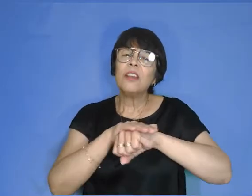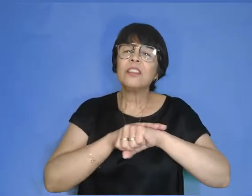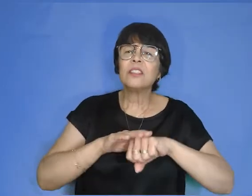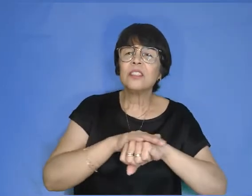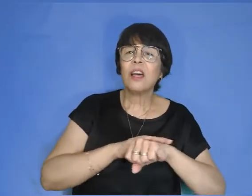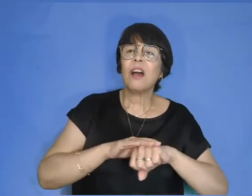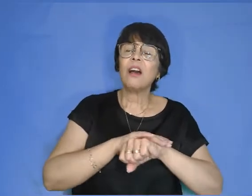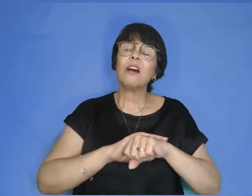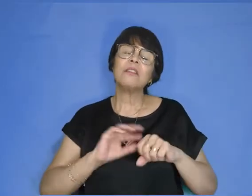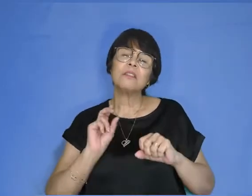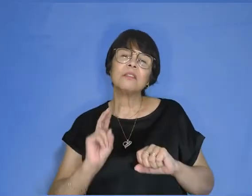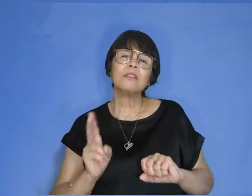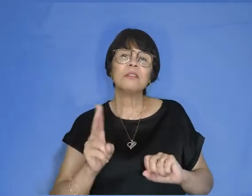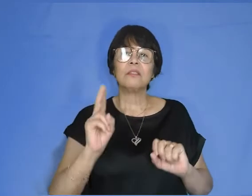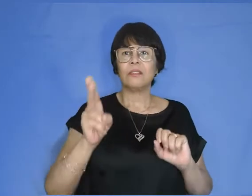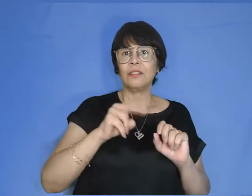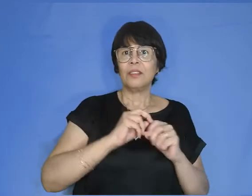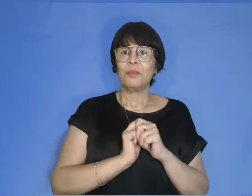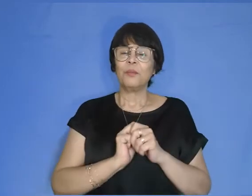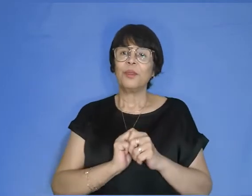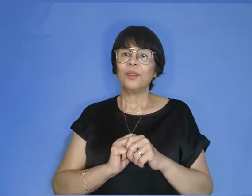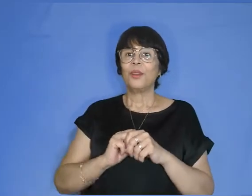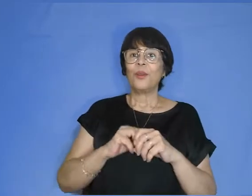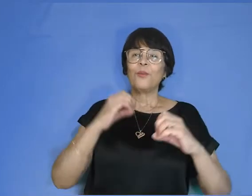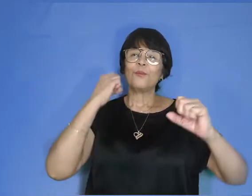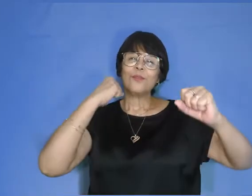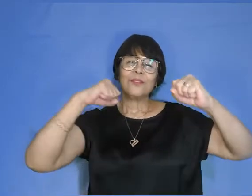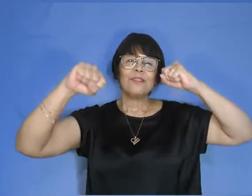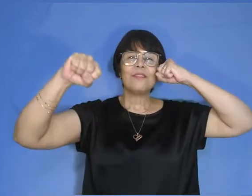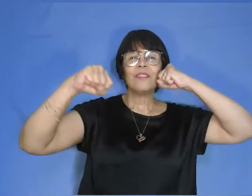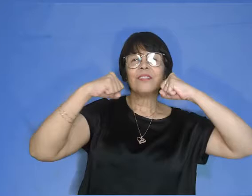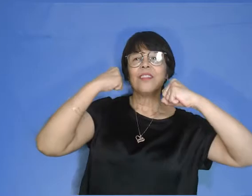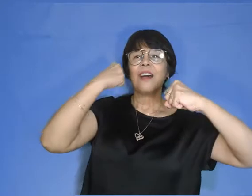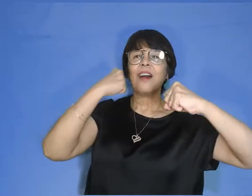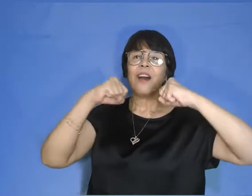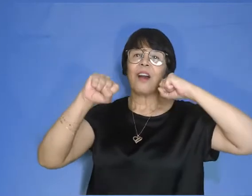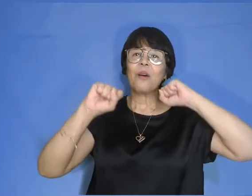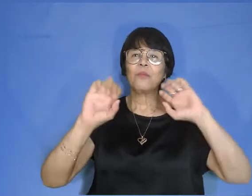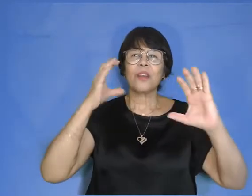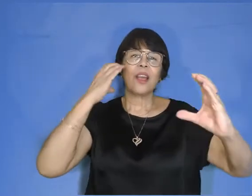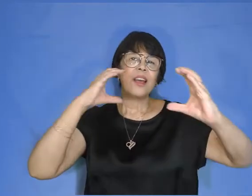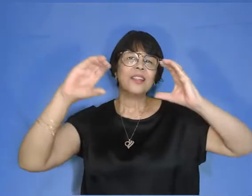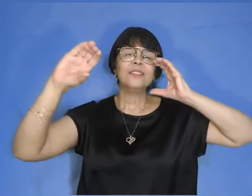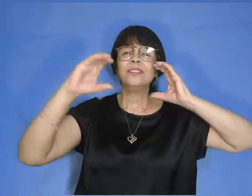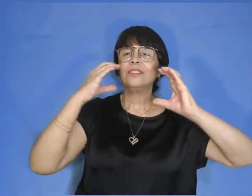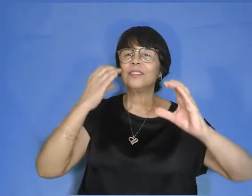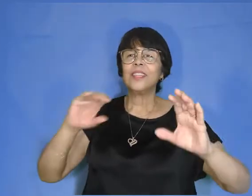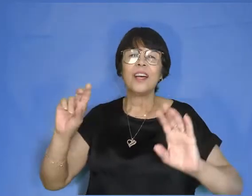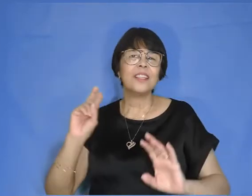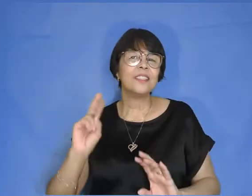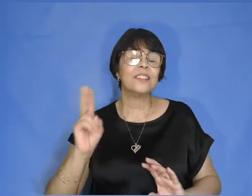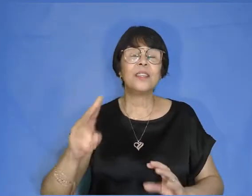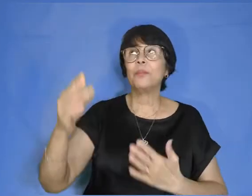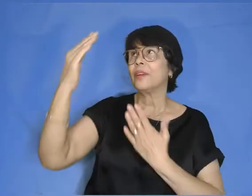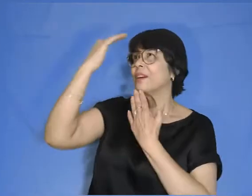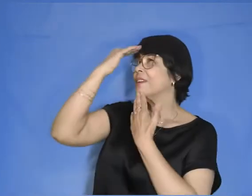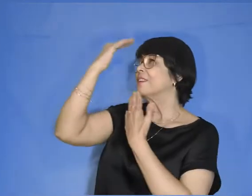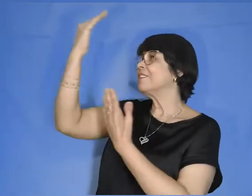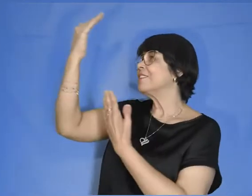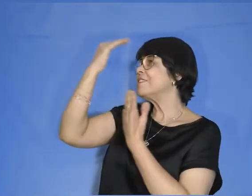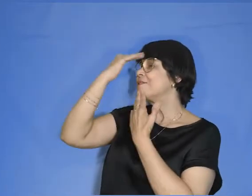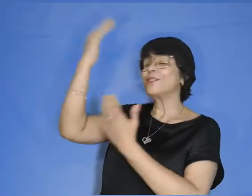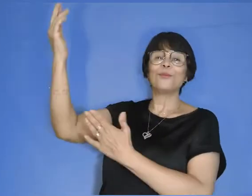e cânticos espirituais, dando sempre graças a Deus por tudo a nosso Deus e Pai,